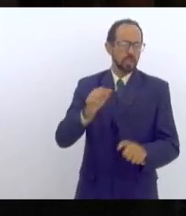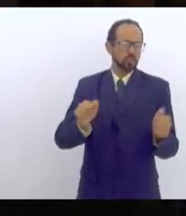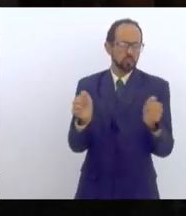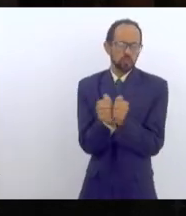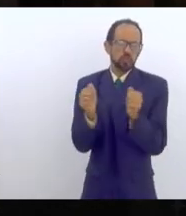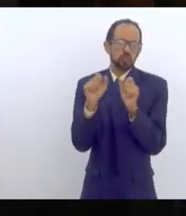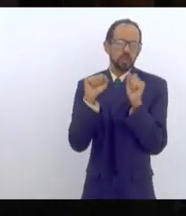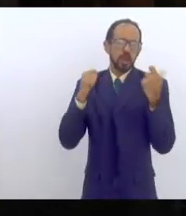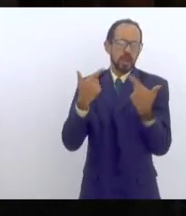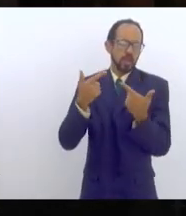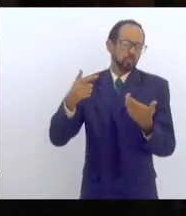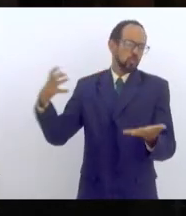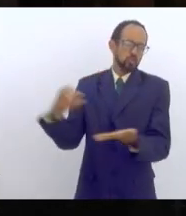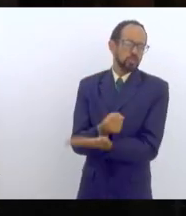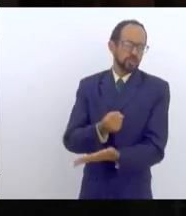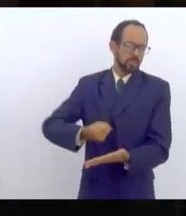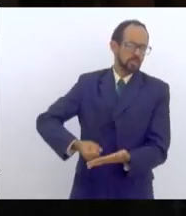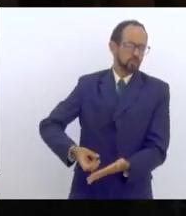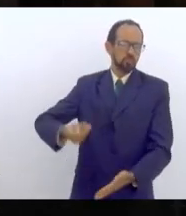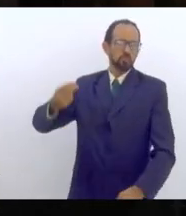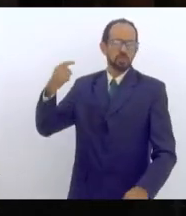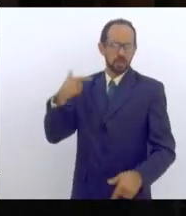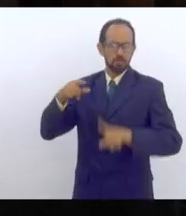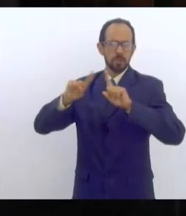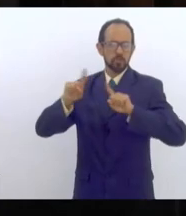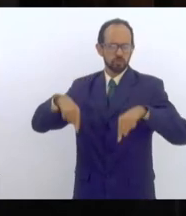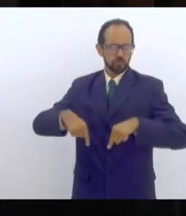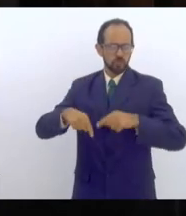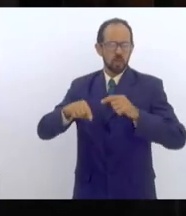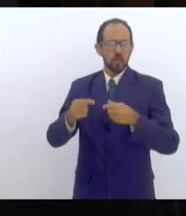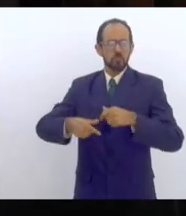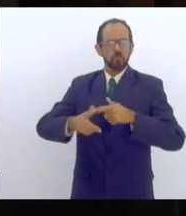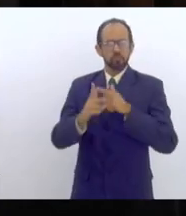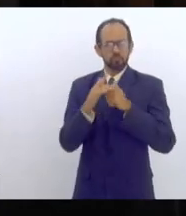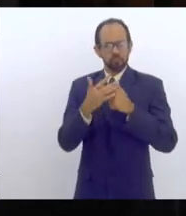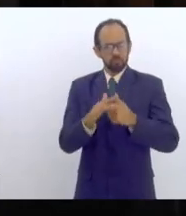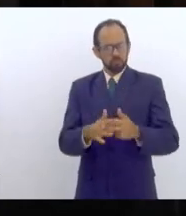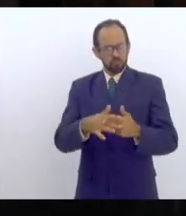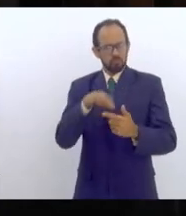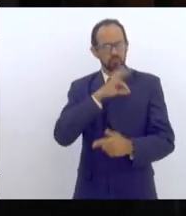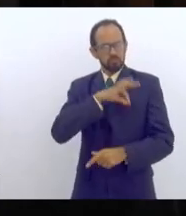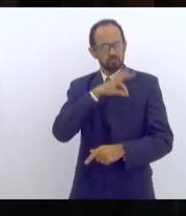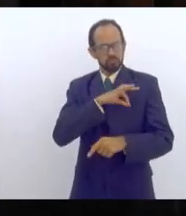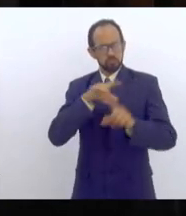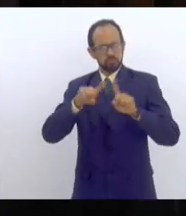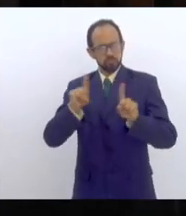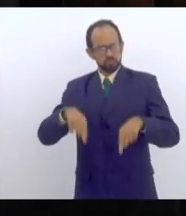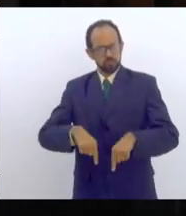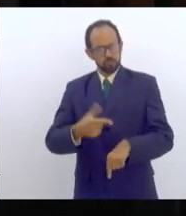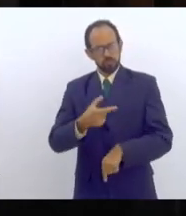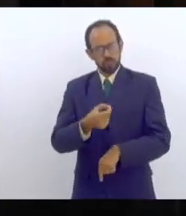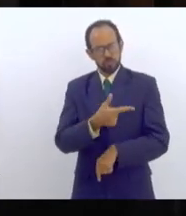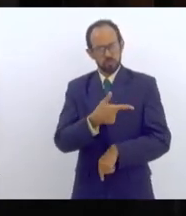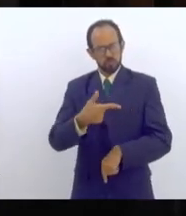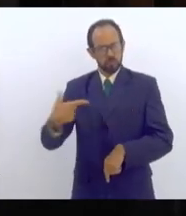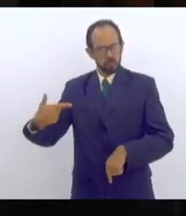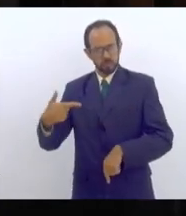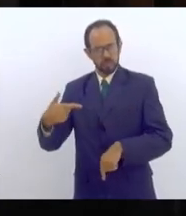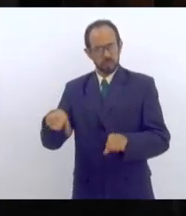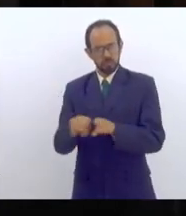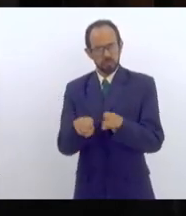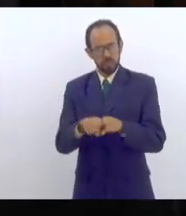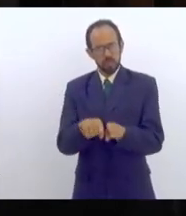históricas para os servidores. A recomposição salarial para o funcionalismo em 2022 e 2023 não teria